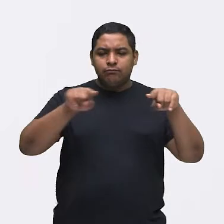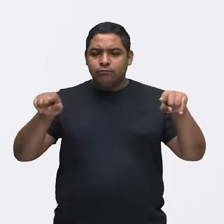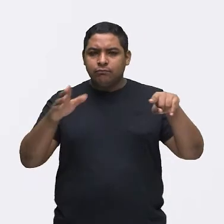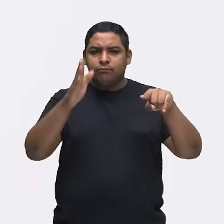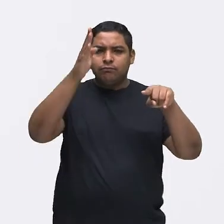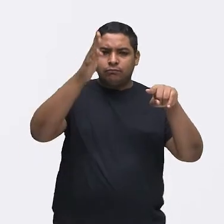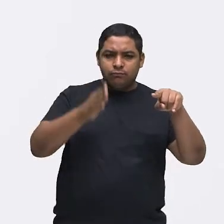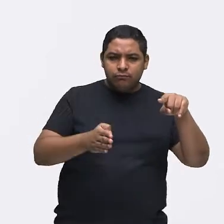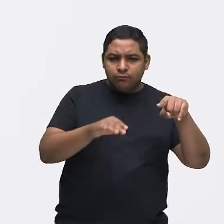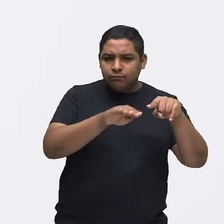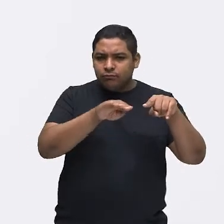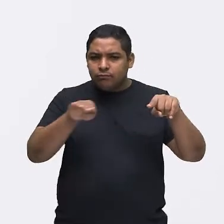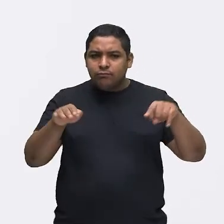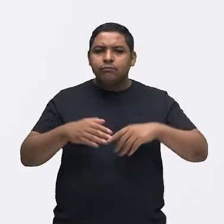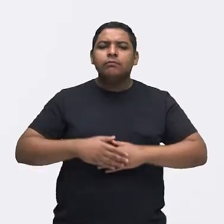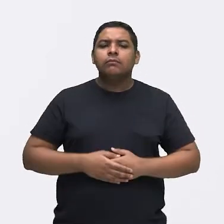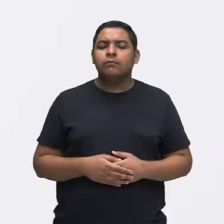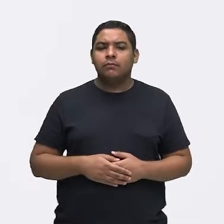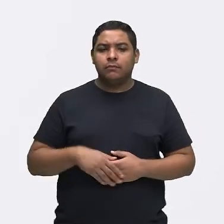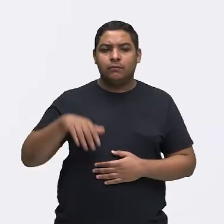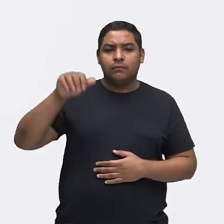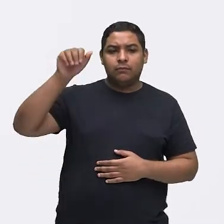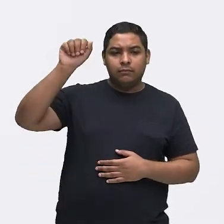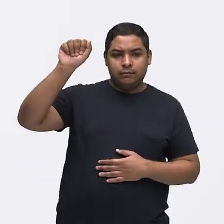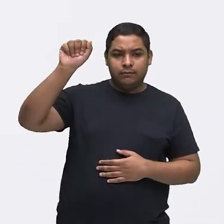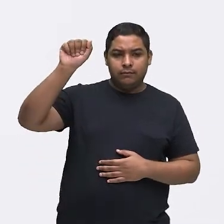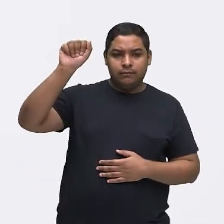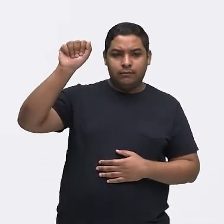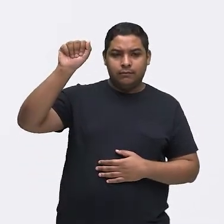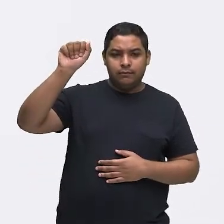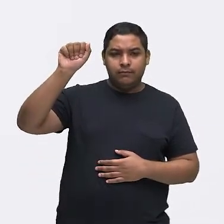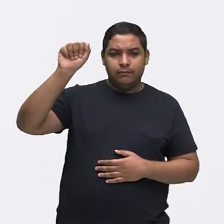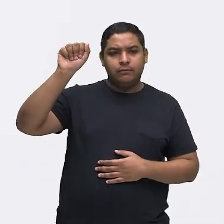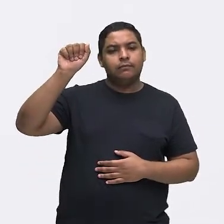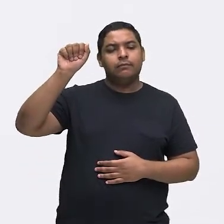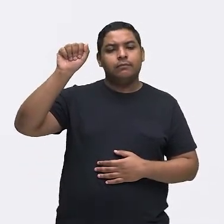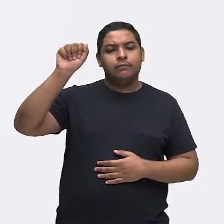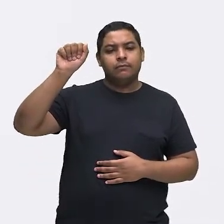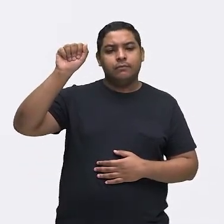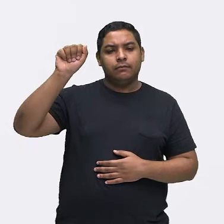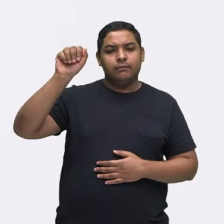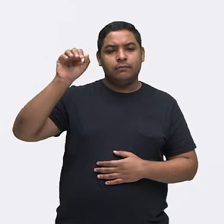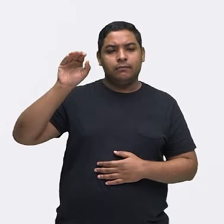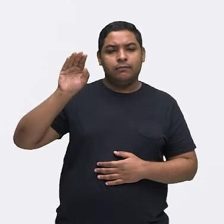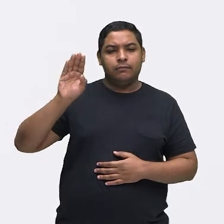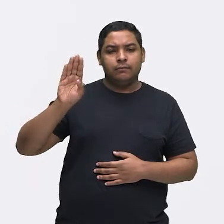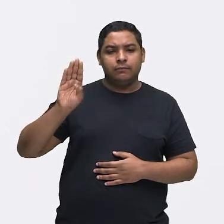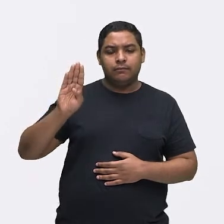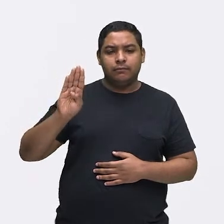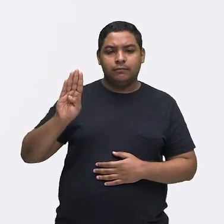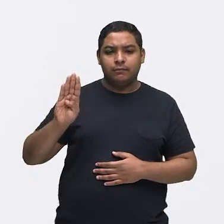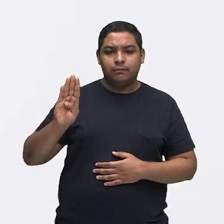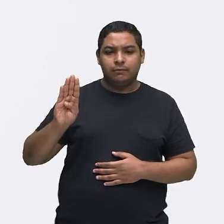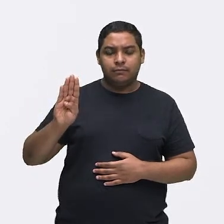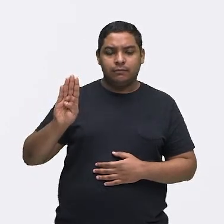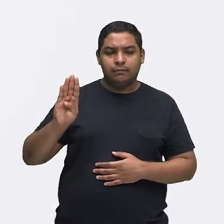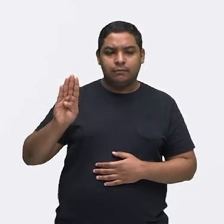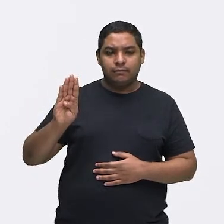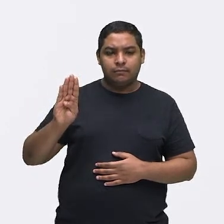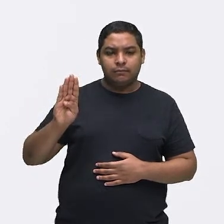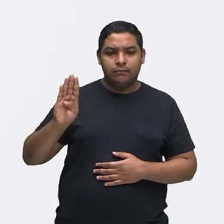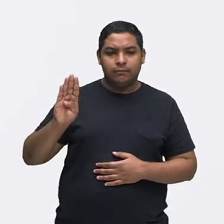quanto à direção, a linha pode ser A, divergente, convergente, paralelas e perpendiculares. Letra